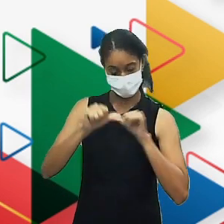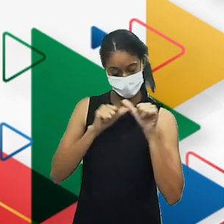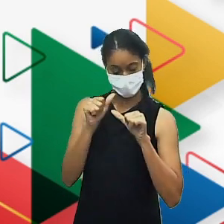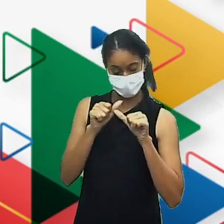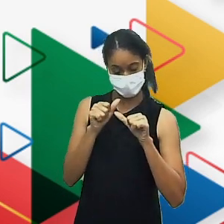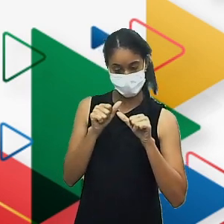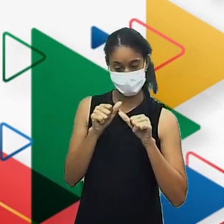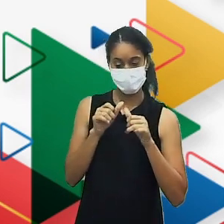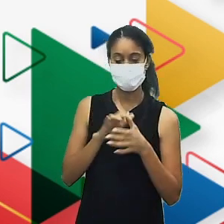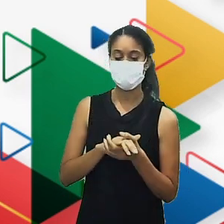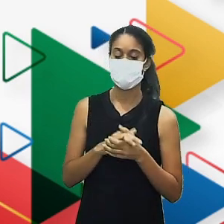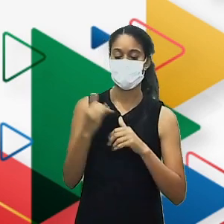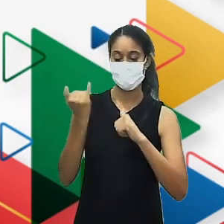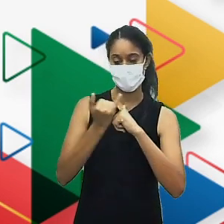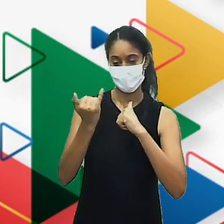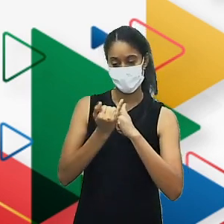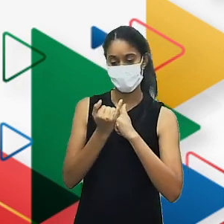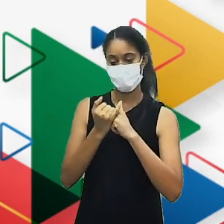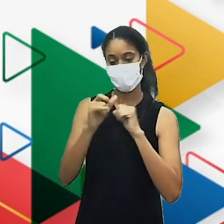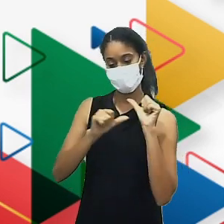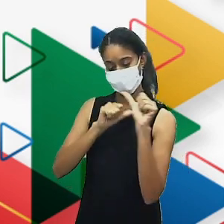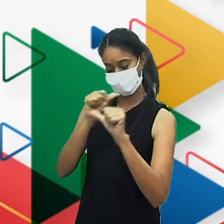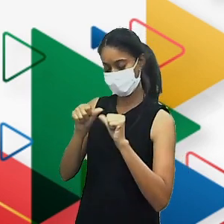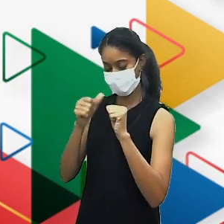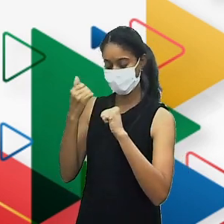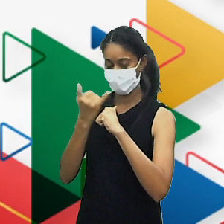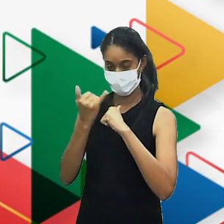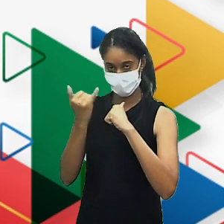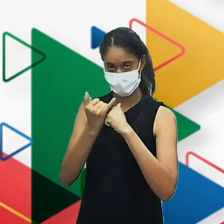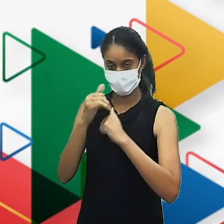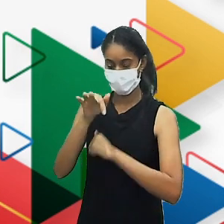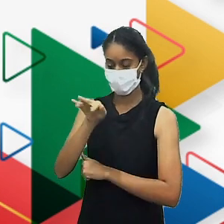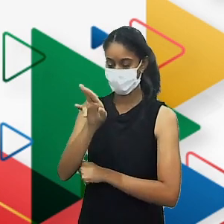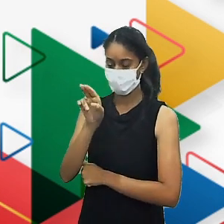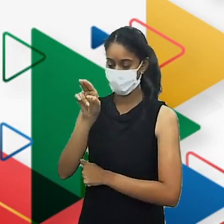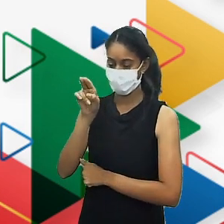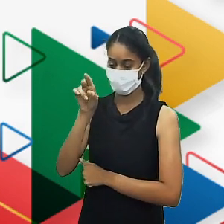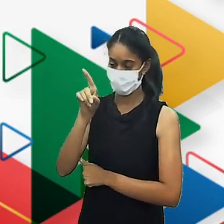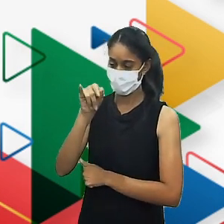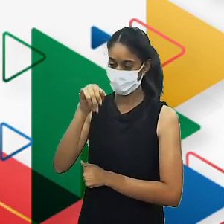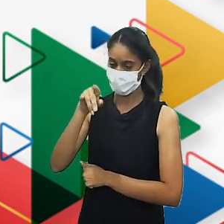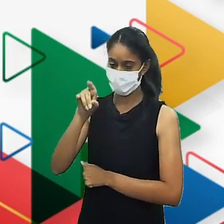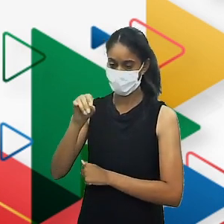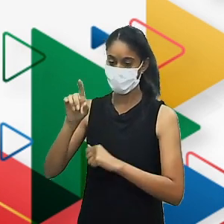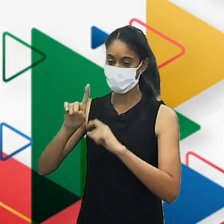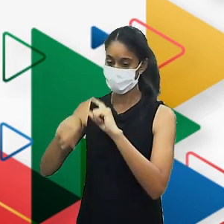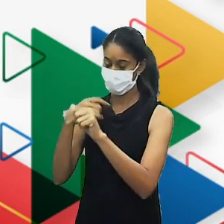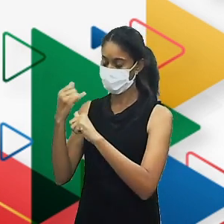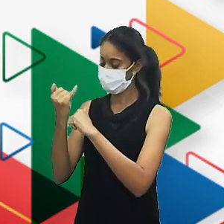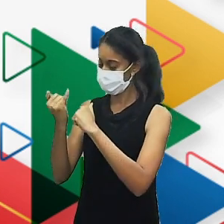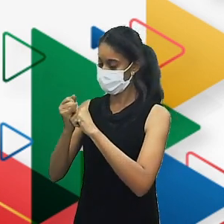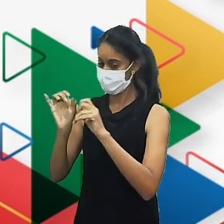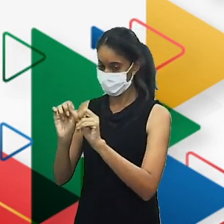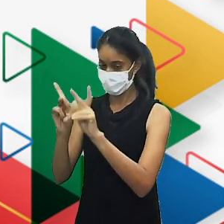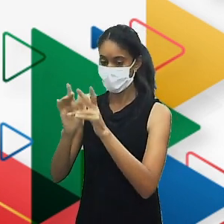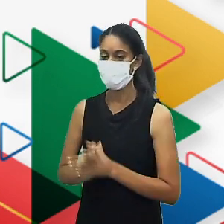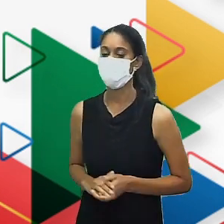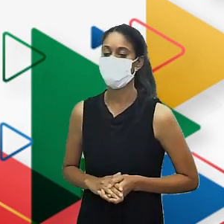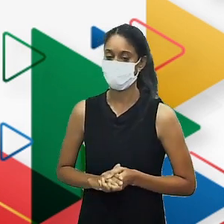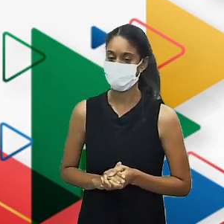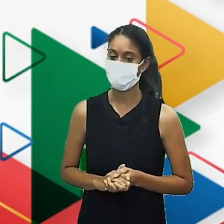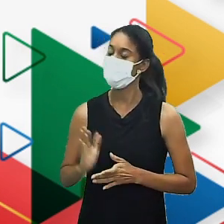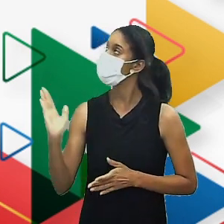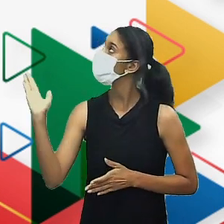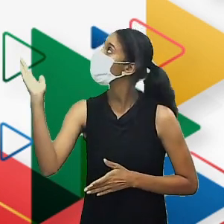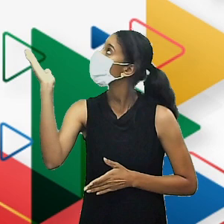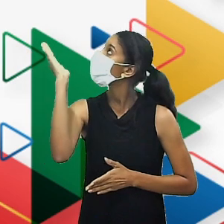ferro fundido, aqui, ó, lá de cá, ó, ferro fundido, e já o ferro processado, o ferro já em barra, em lingote, sei lá o que é